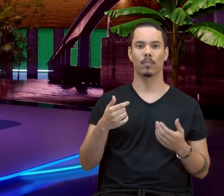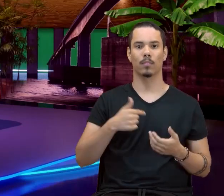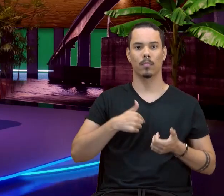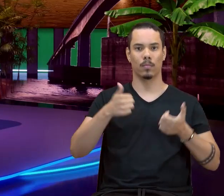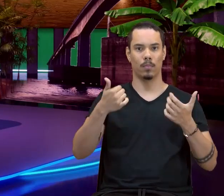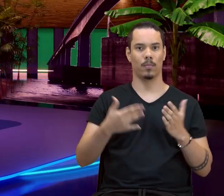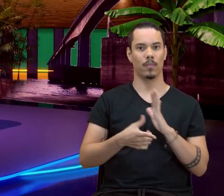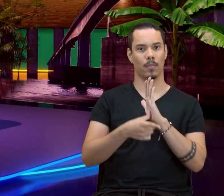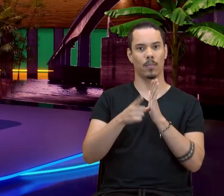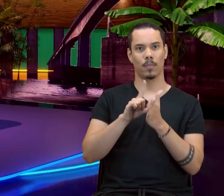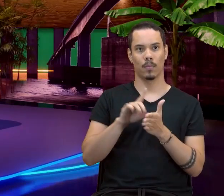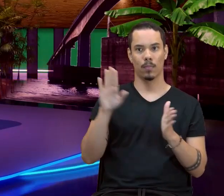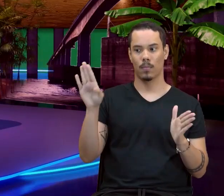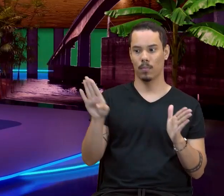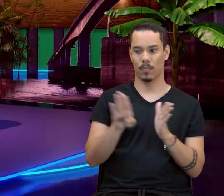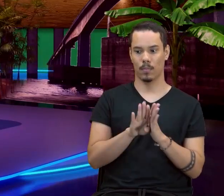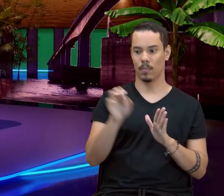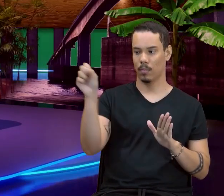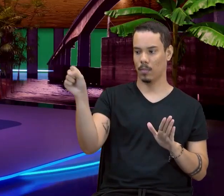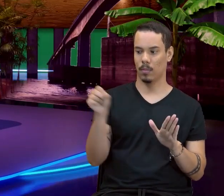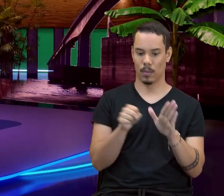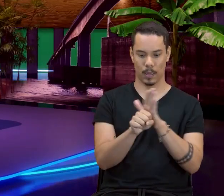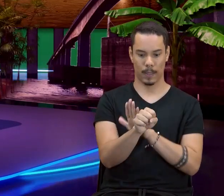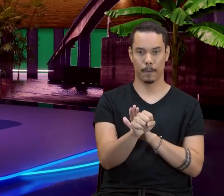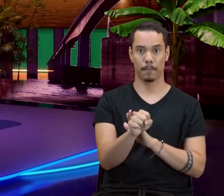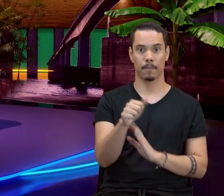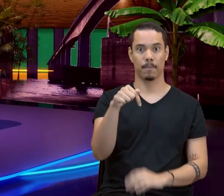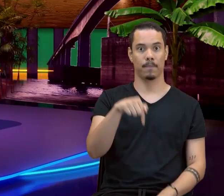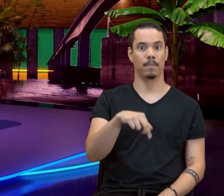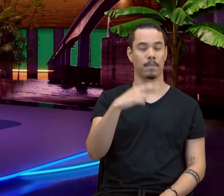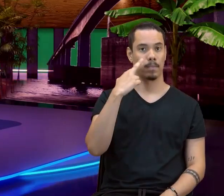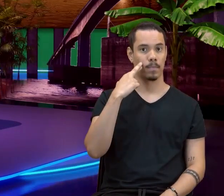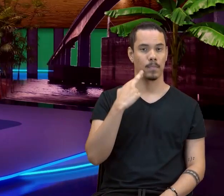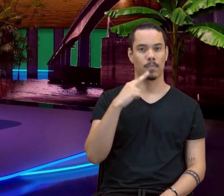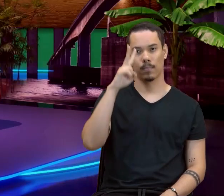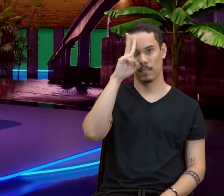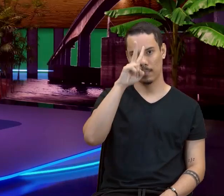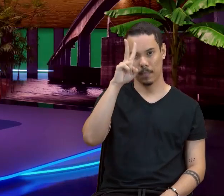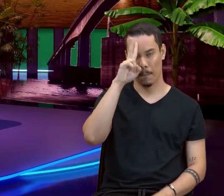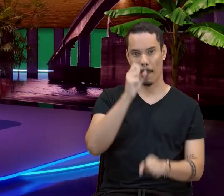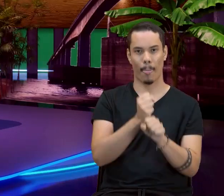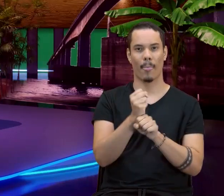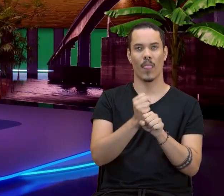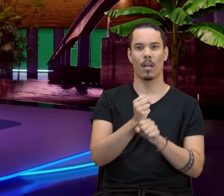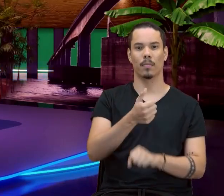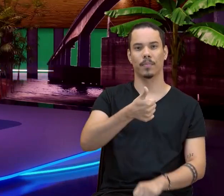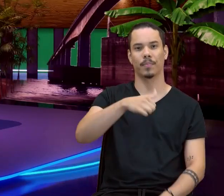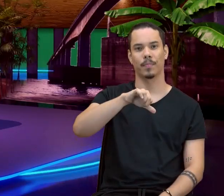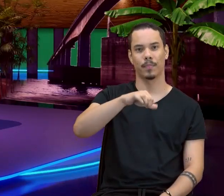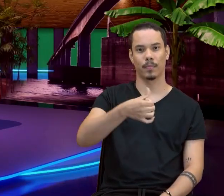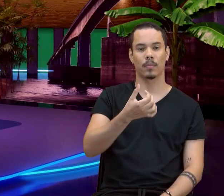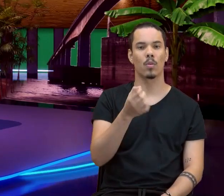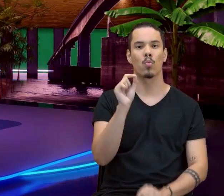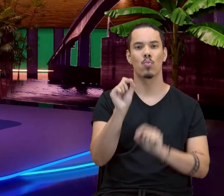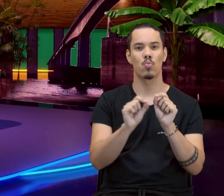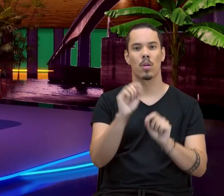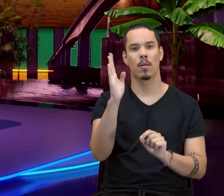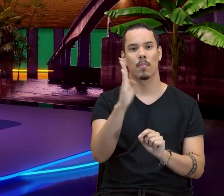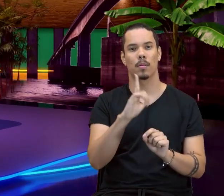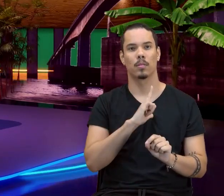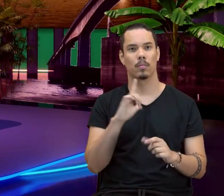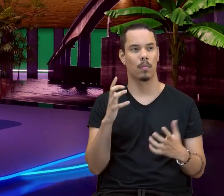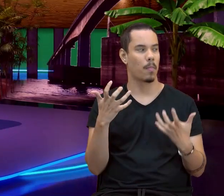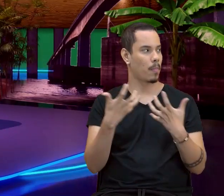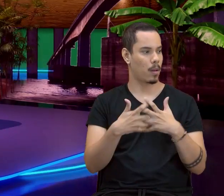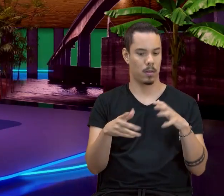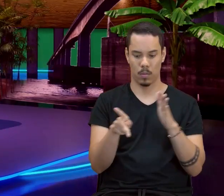essa chegada desse imigrante aqui em Rondônia, a gente tem que lembrar que lá em 60, o Brasil passava pelo aquele período da mecanização do campo.